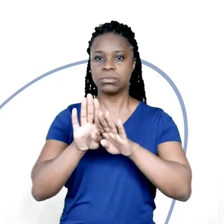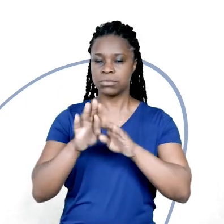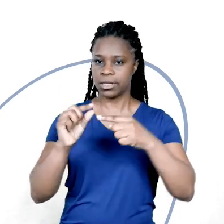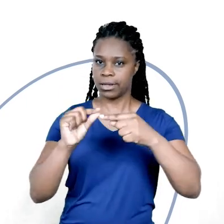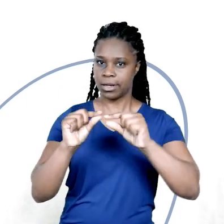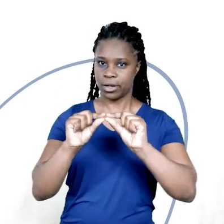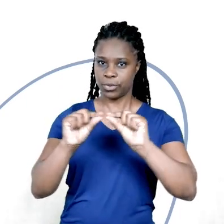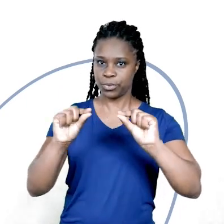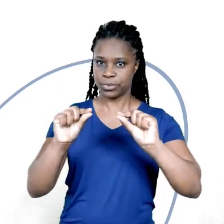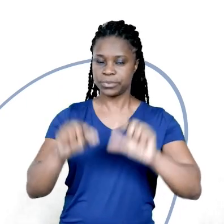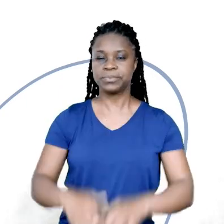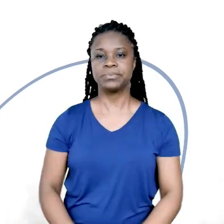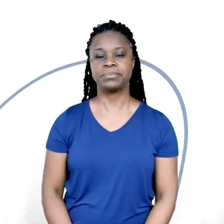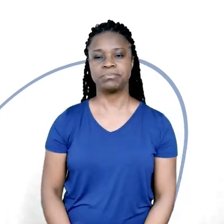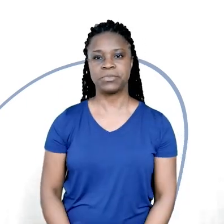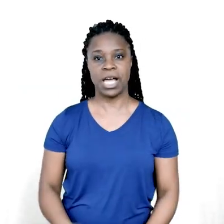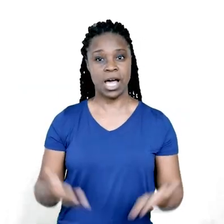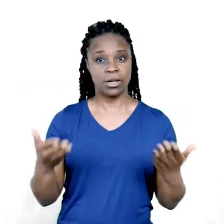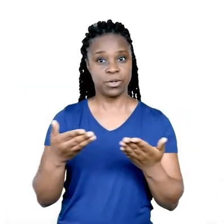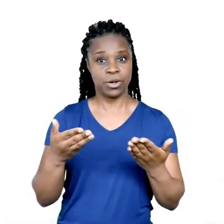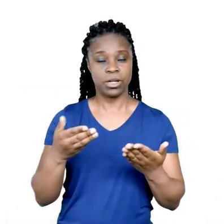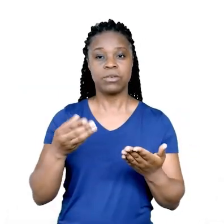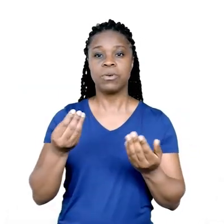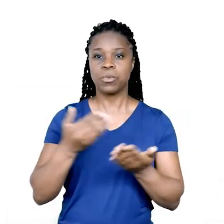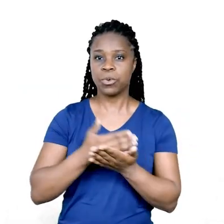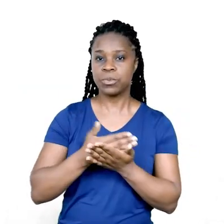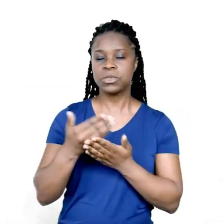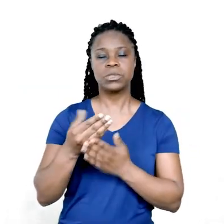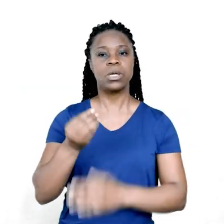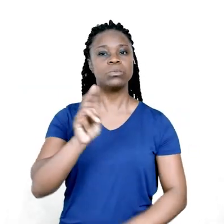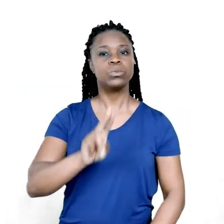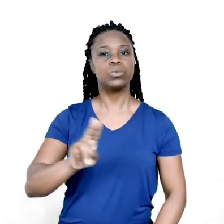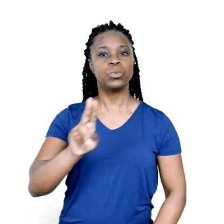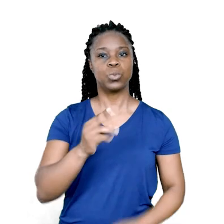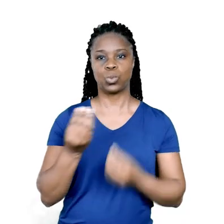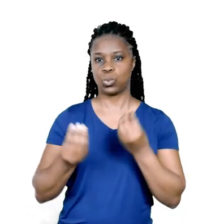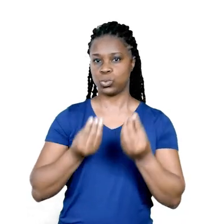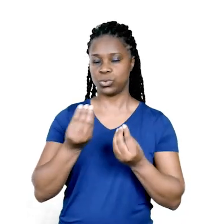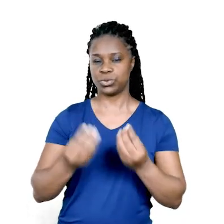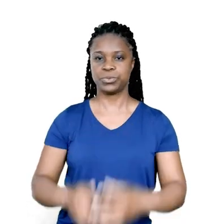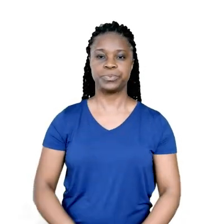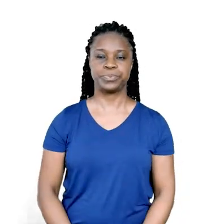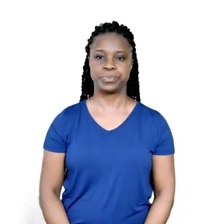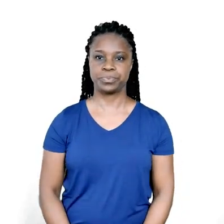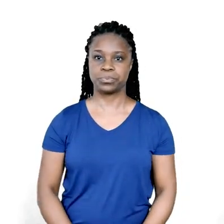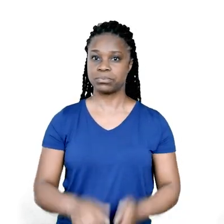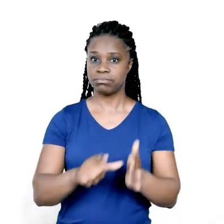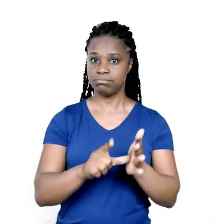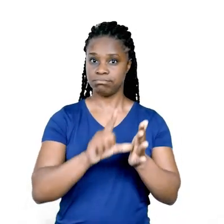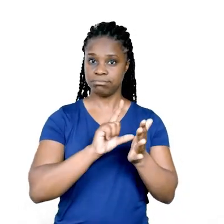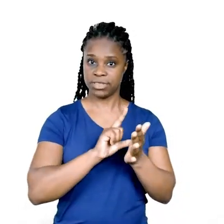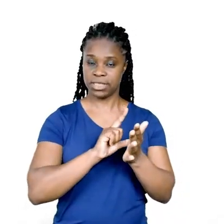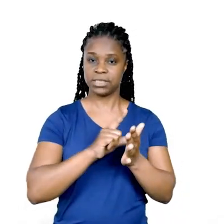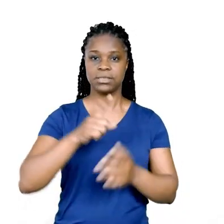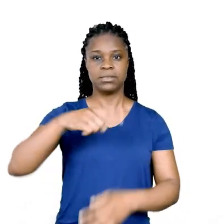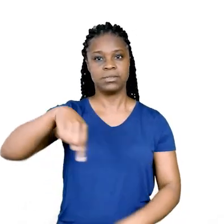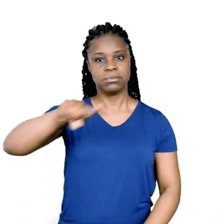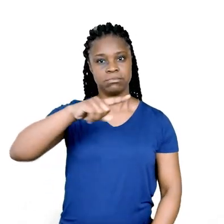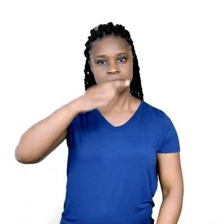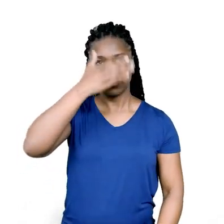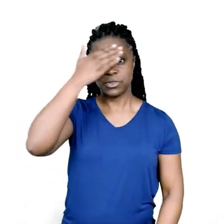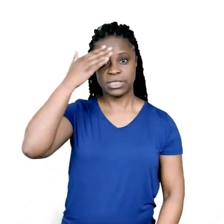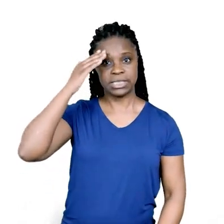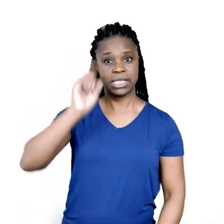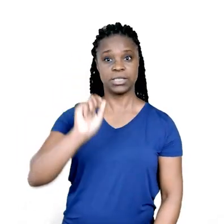e a agulha em si. Vamos agora falar da aplicação. Antes de iniciar, não se esqueça